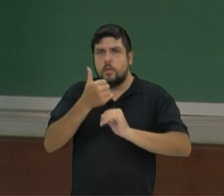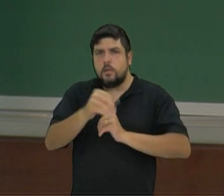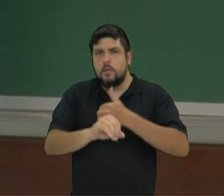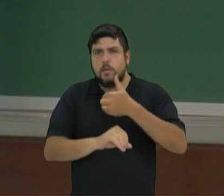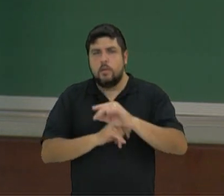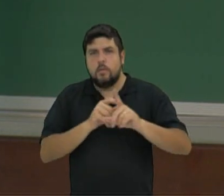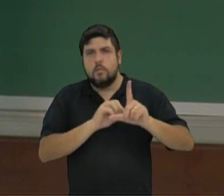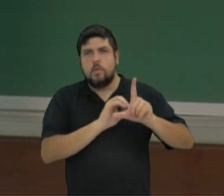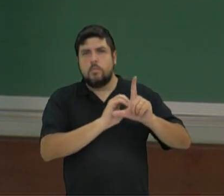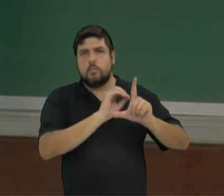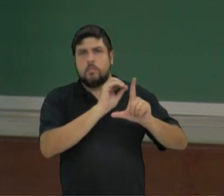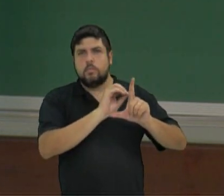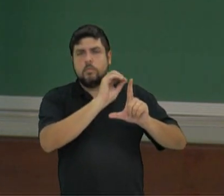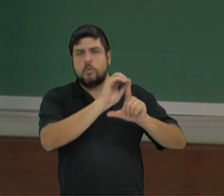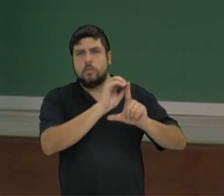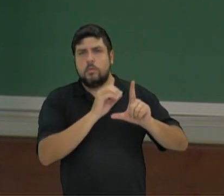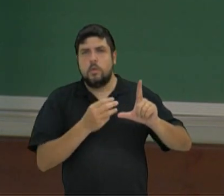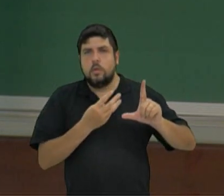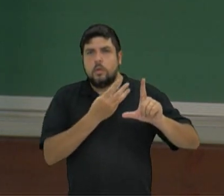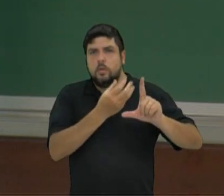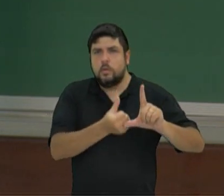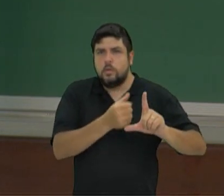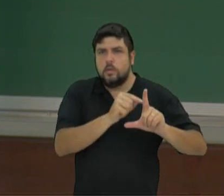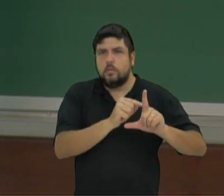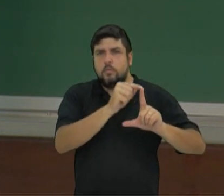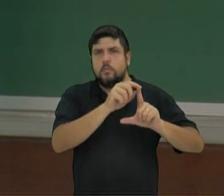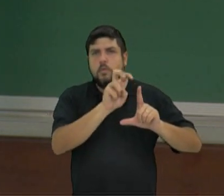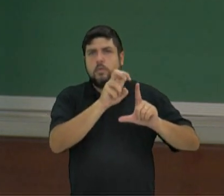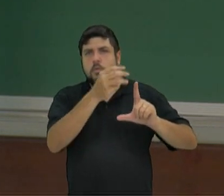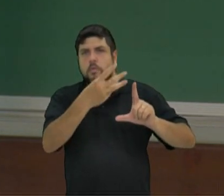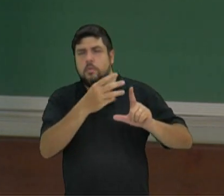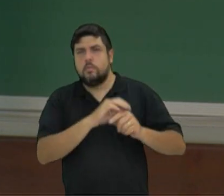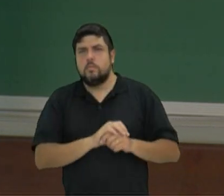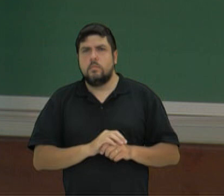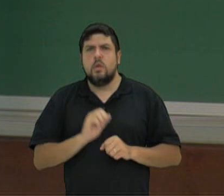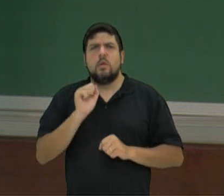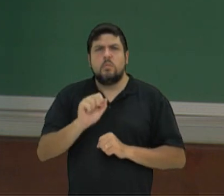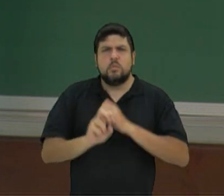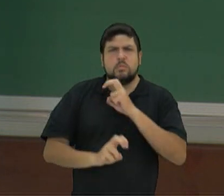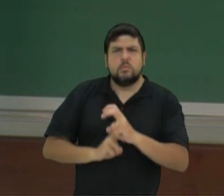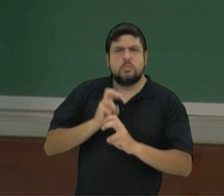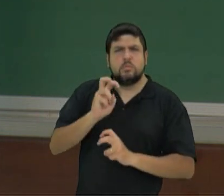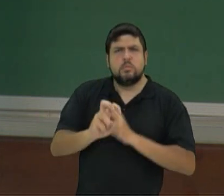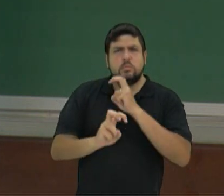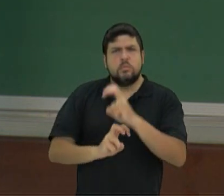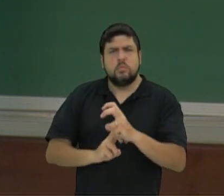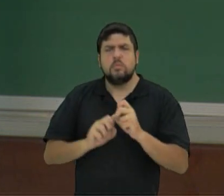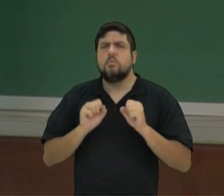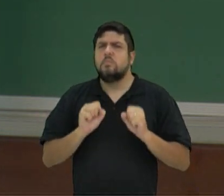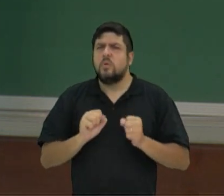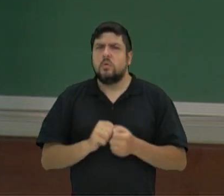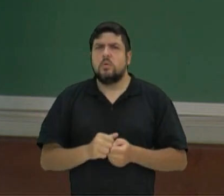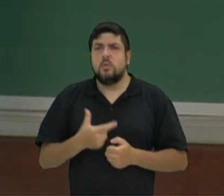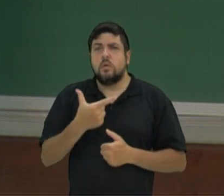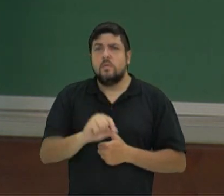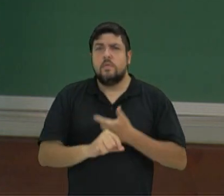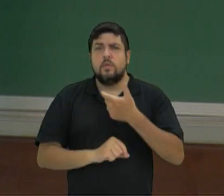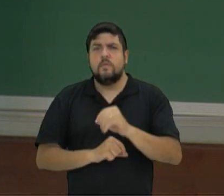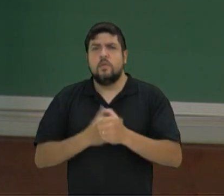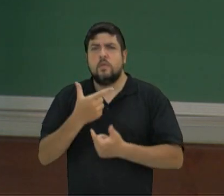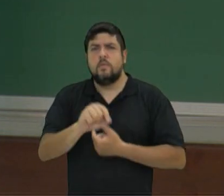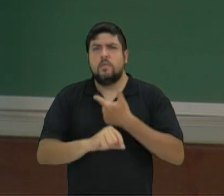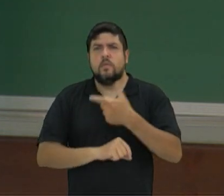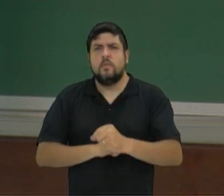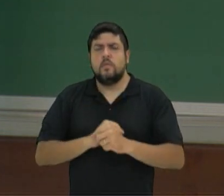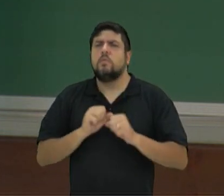e finalizava no 53, tá? Ah, prof, eu posso fazer de 5 em 5? Pode. De 20 em 20? Pode. Você